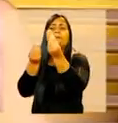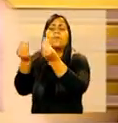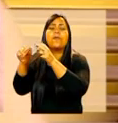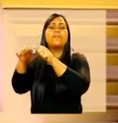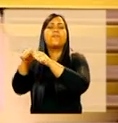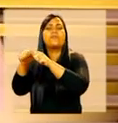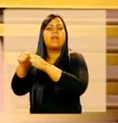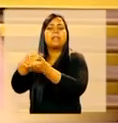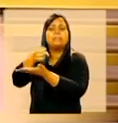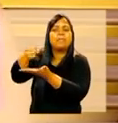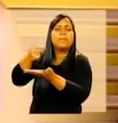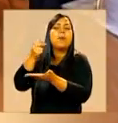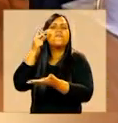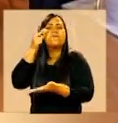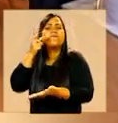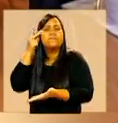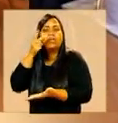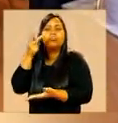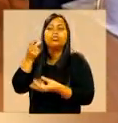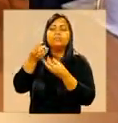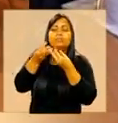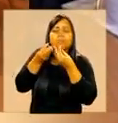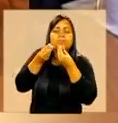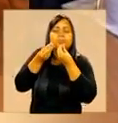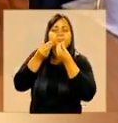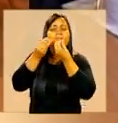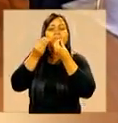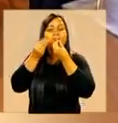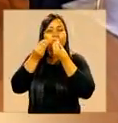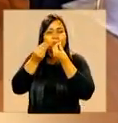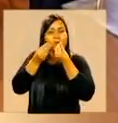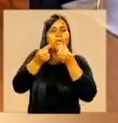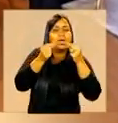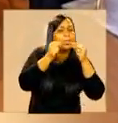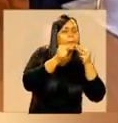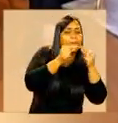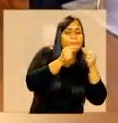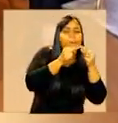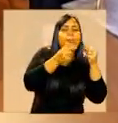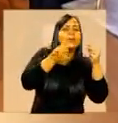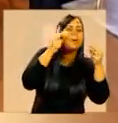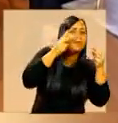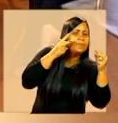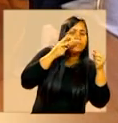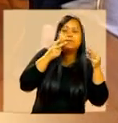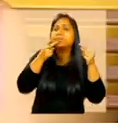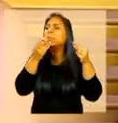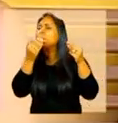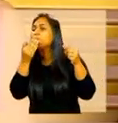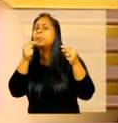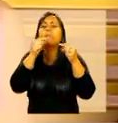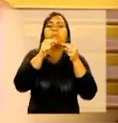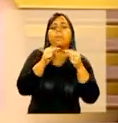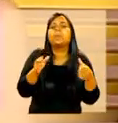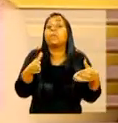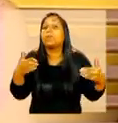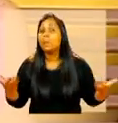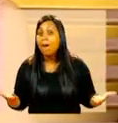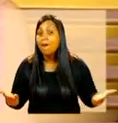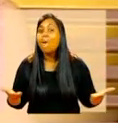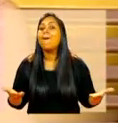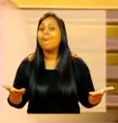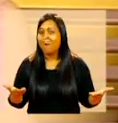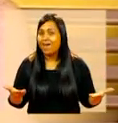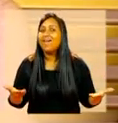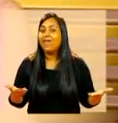feito aquele vinho, né? Saborear o que harmoniza com tal comida, né? Então, assim,